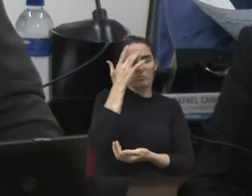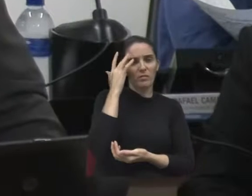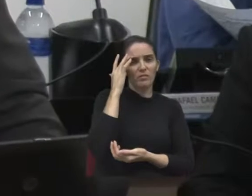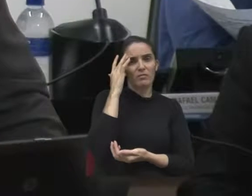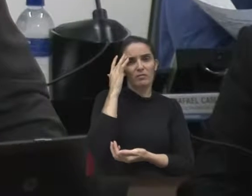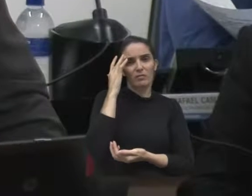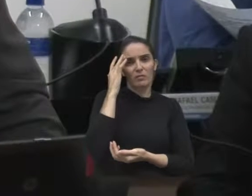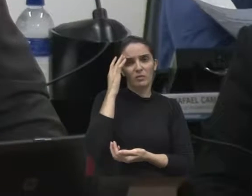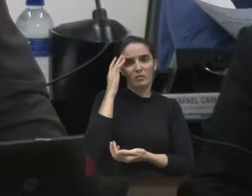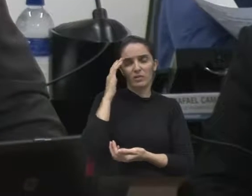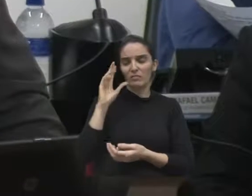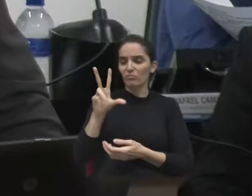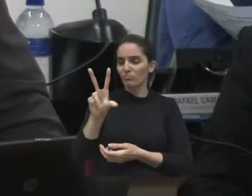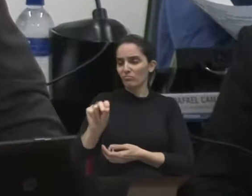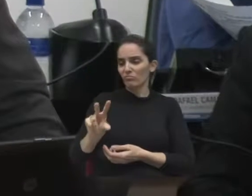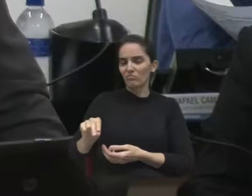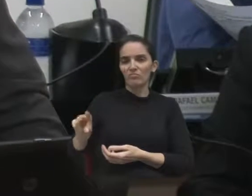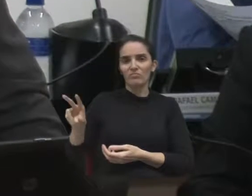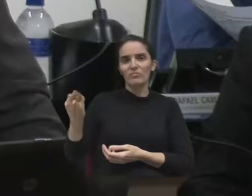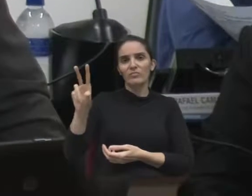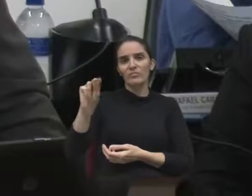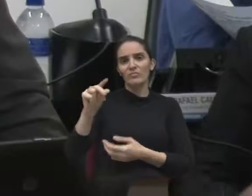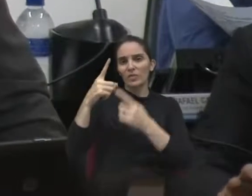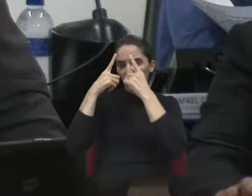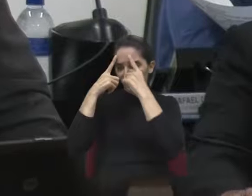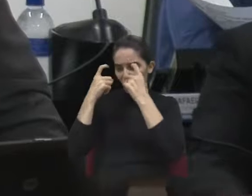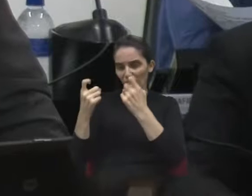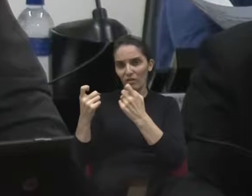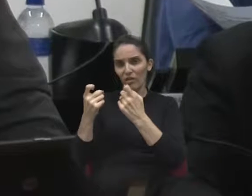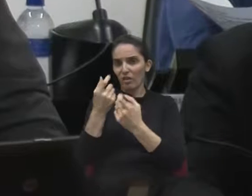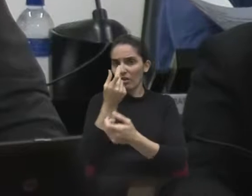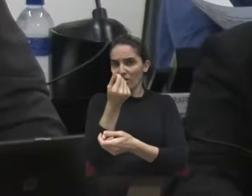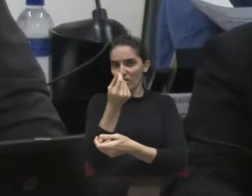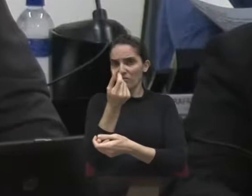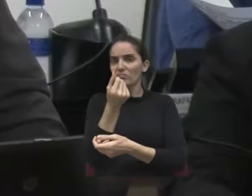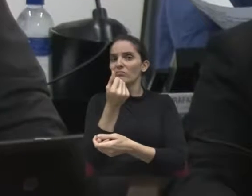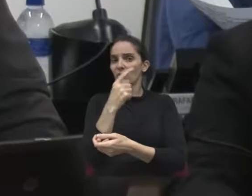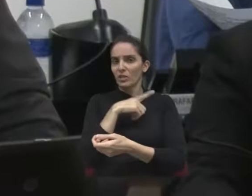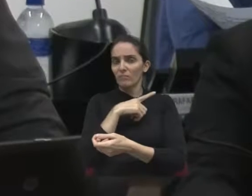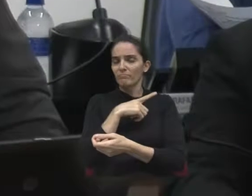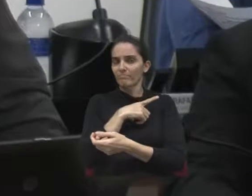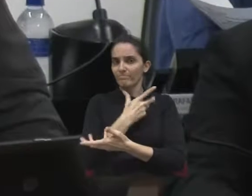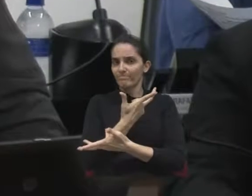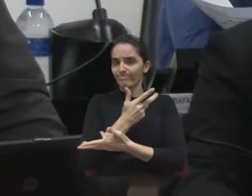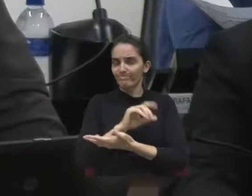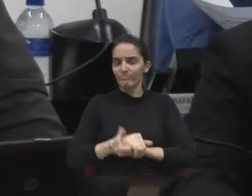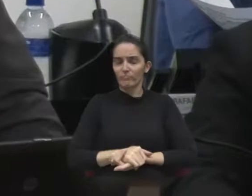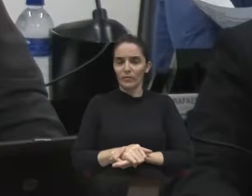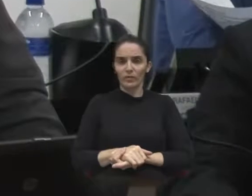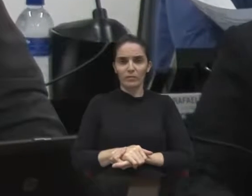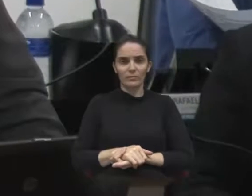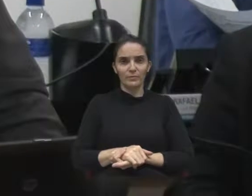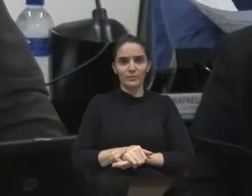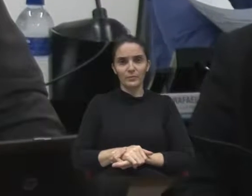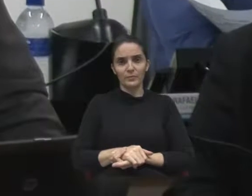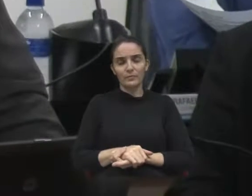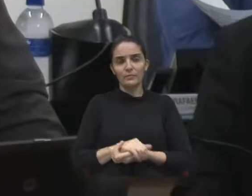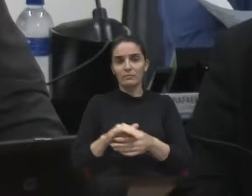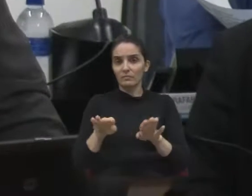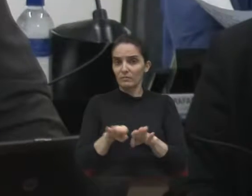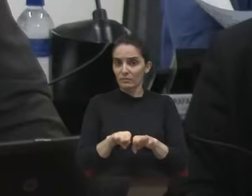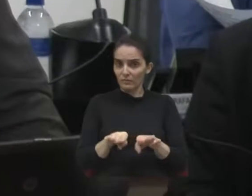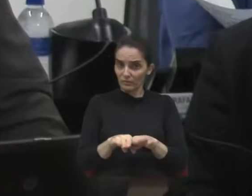golpes. É a violência financeira que existe, né? Para, inclusive, de uma forma muitas